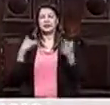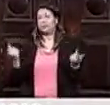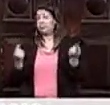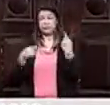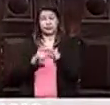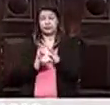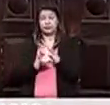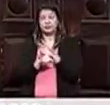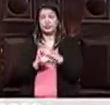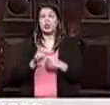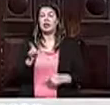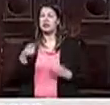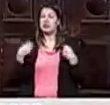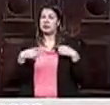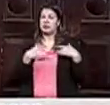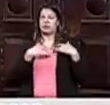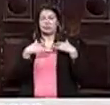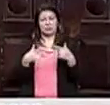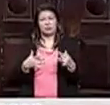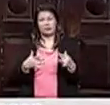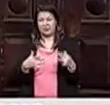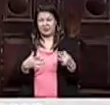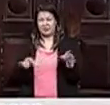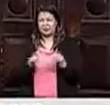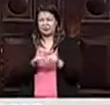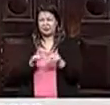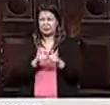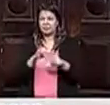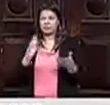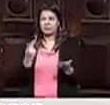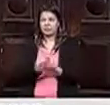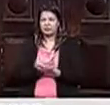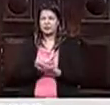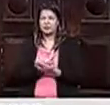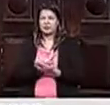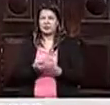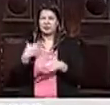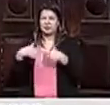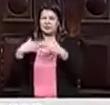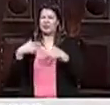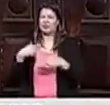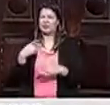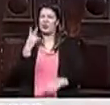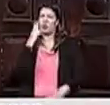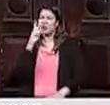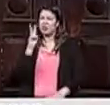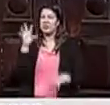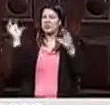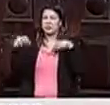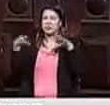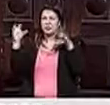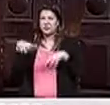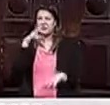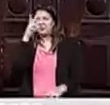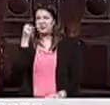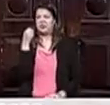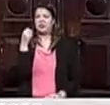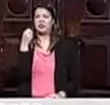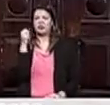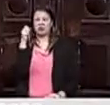à disposição e tentar colaborar. O que aconteceu nas últimas 48 horas, as chuvas na nossa